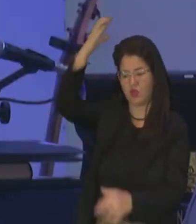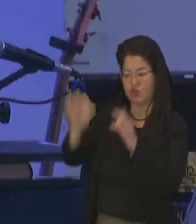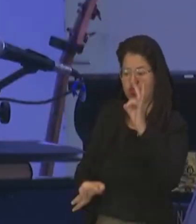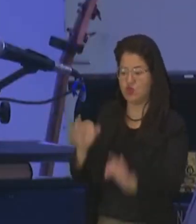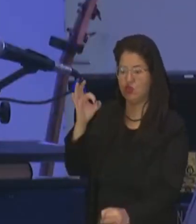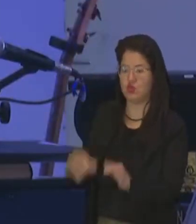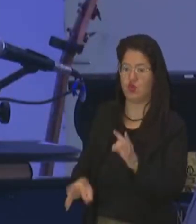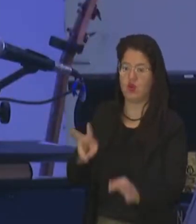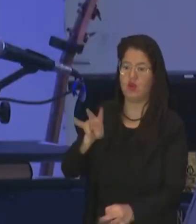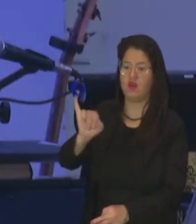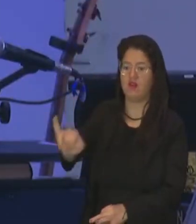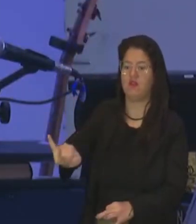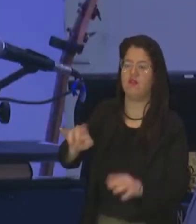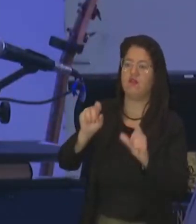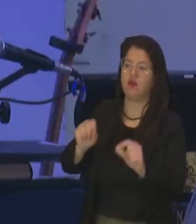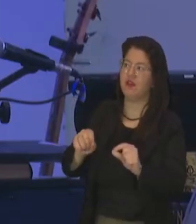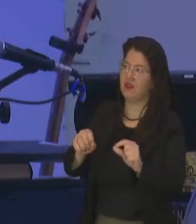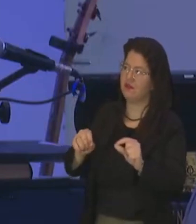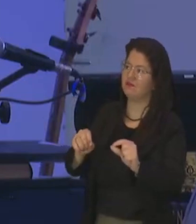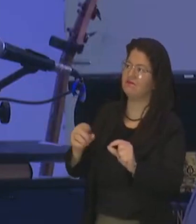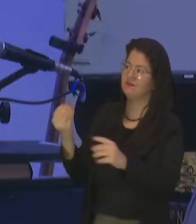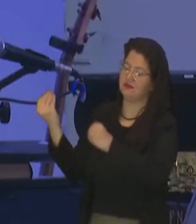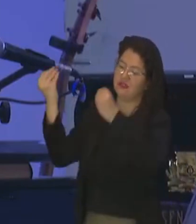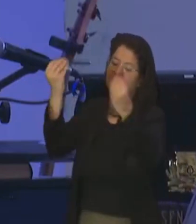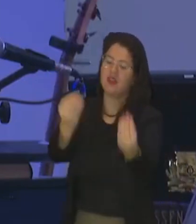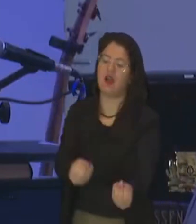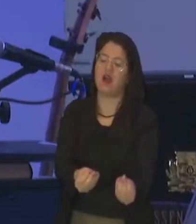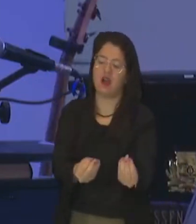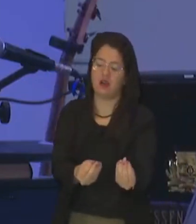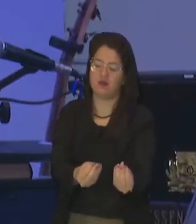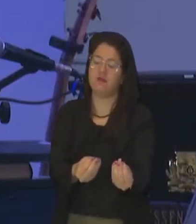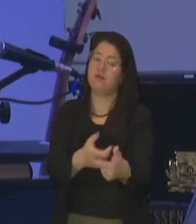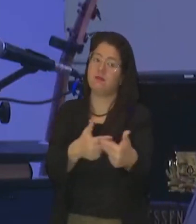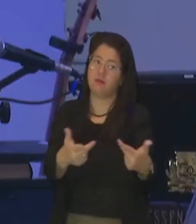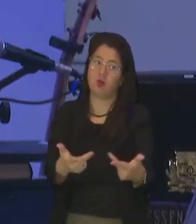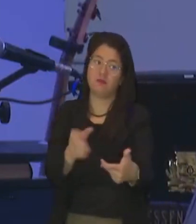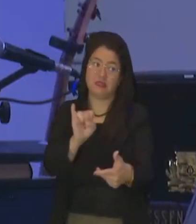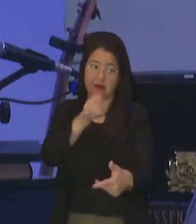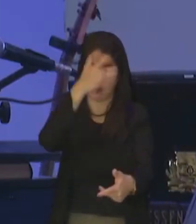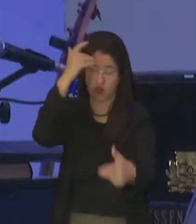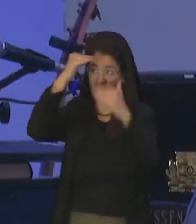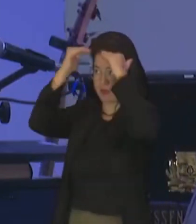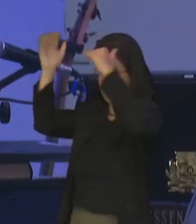vai retribuir bem aqueles que lhe obedeceram,